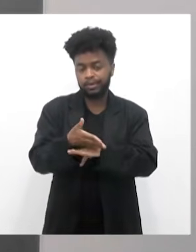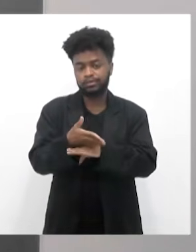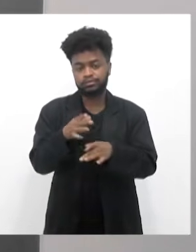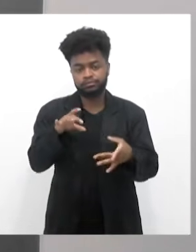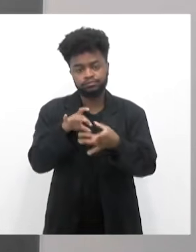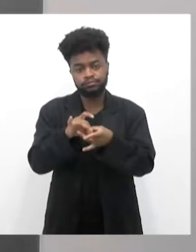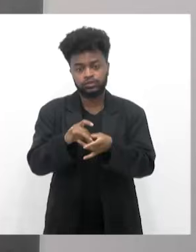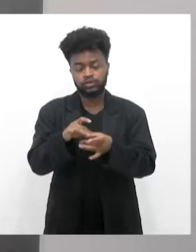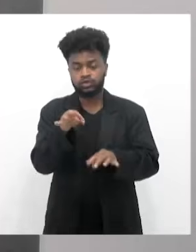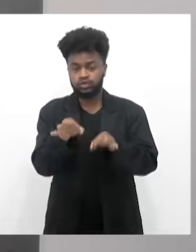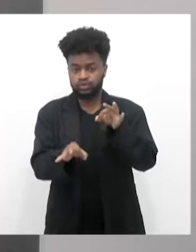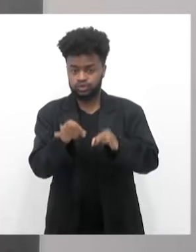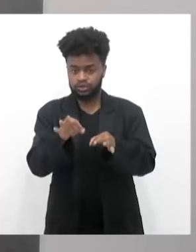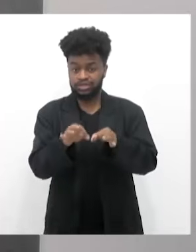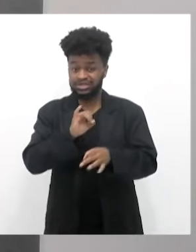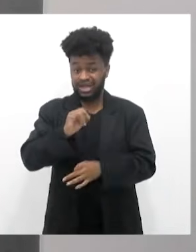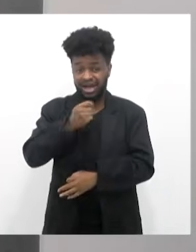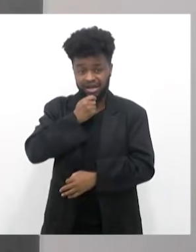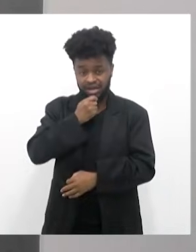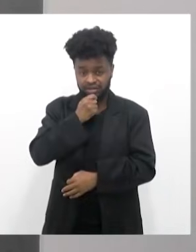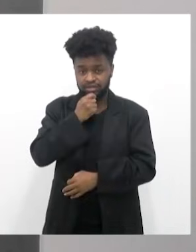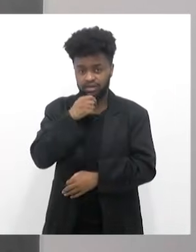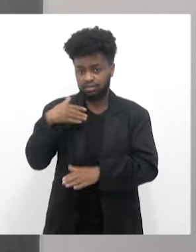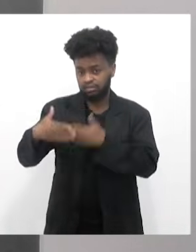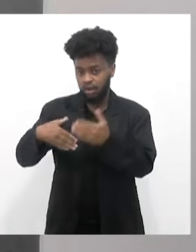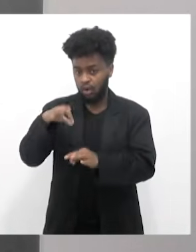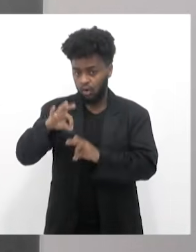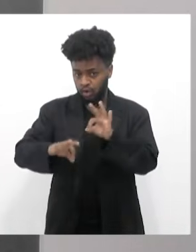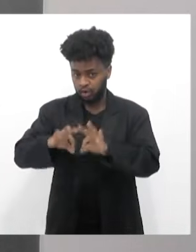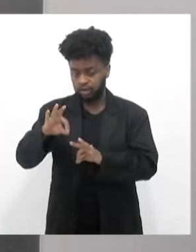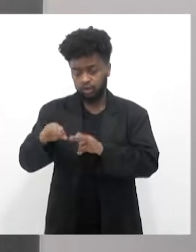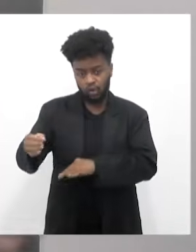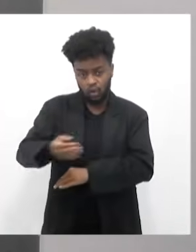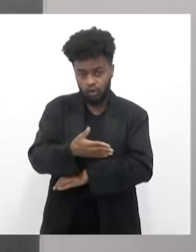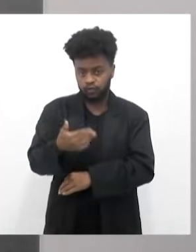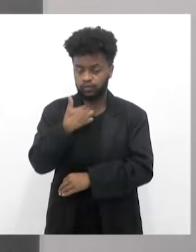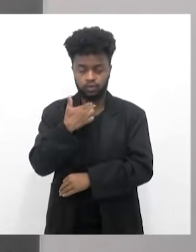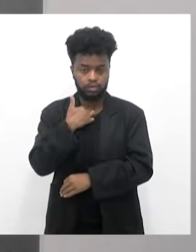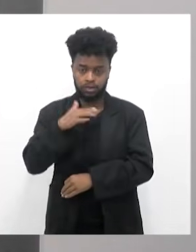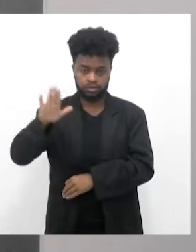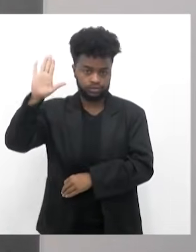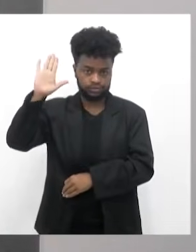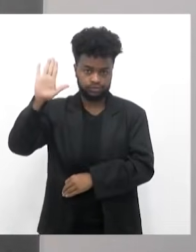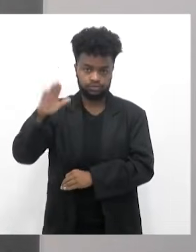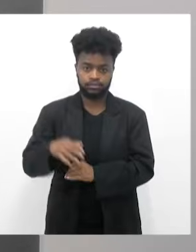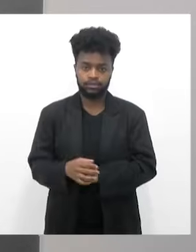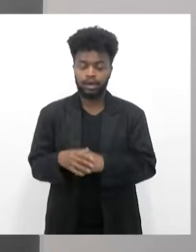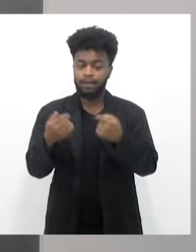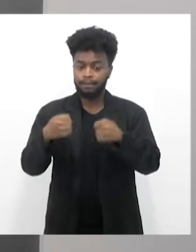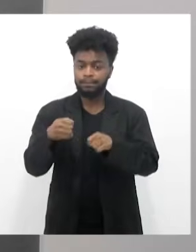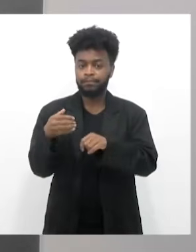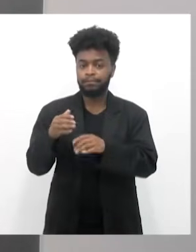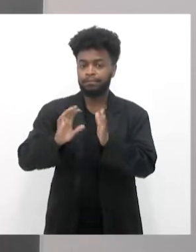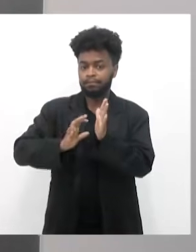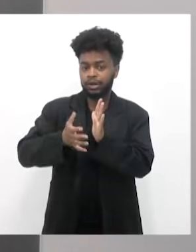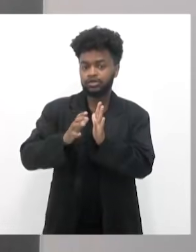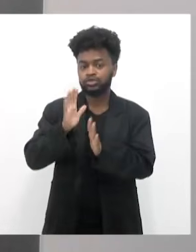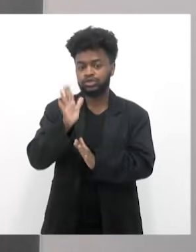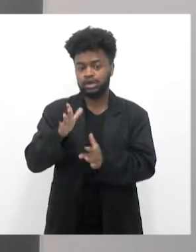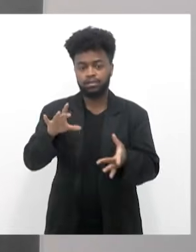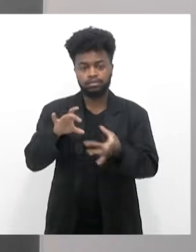na Justiça Eleitoral. Partidos que ainda estão em fase de formação não podem lançar seus candidatos. Tem que ser partido que esteja